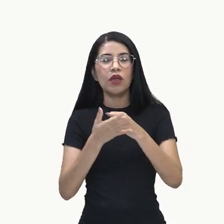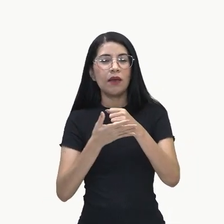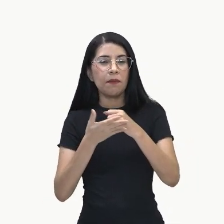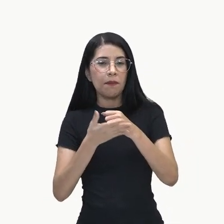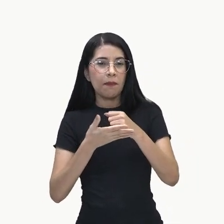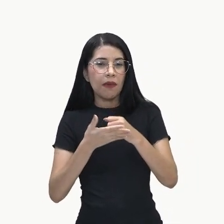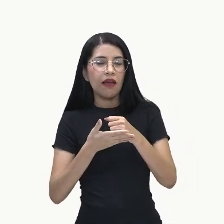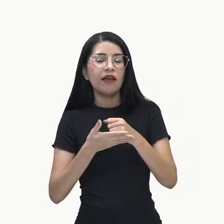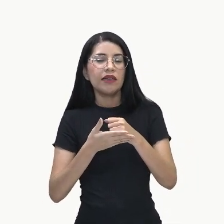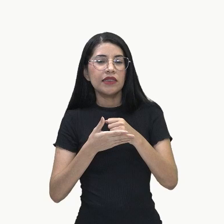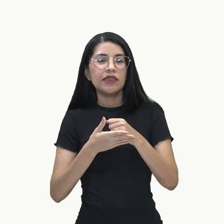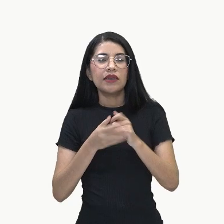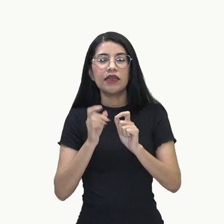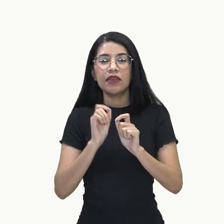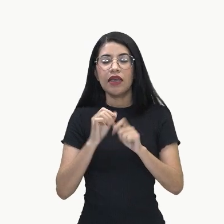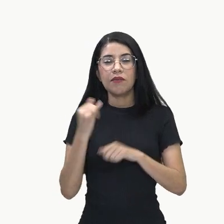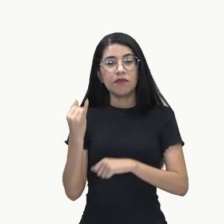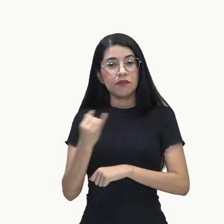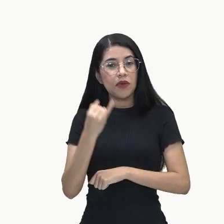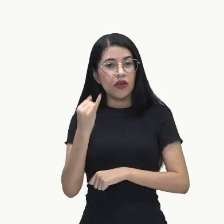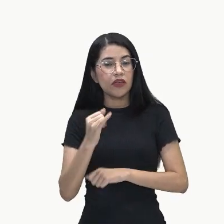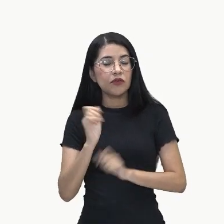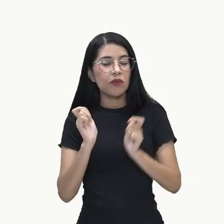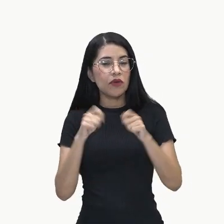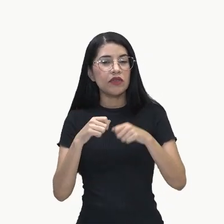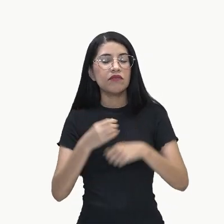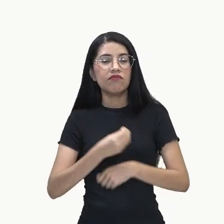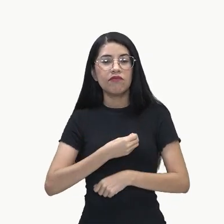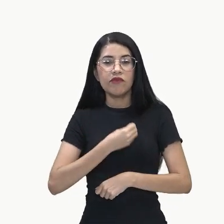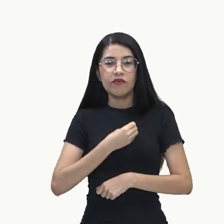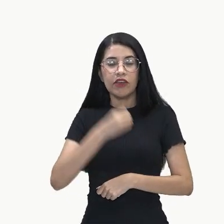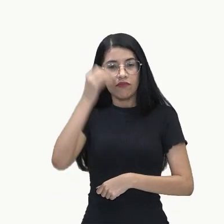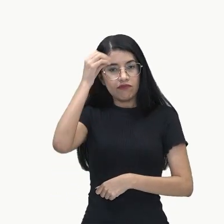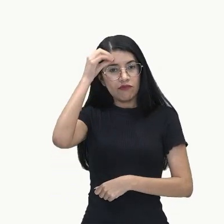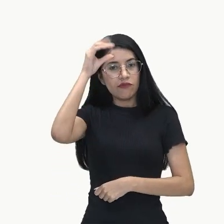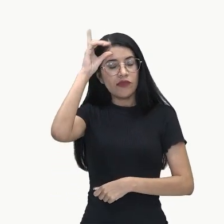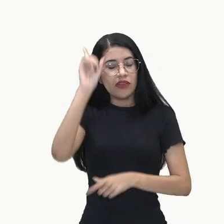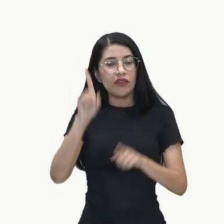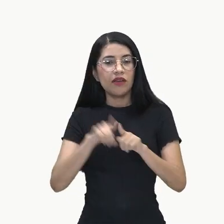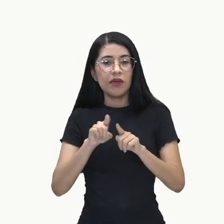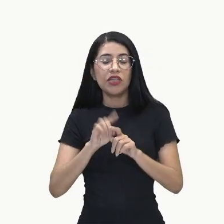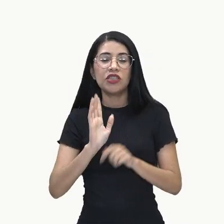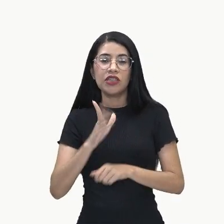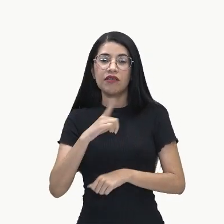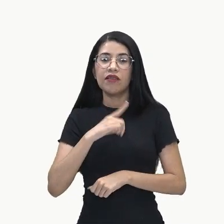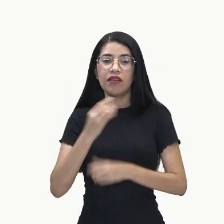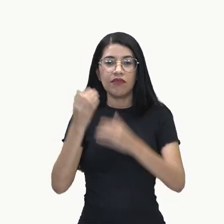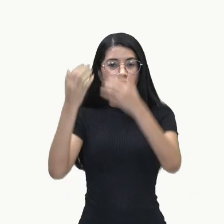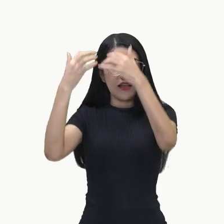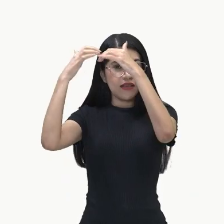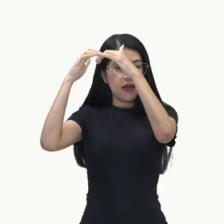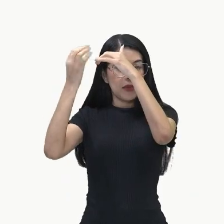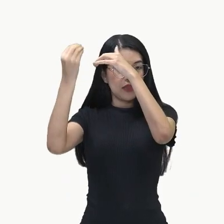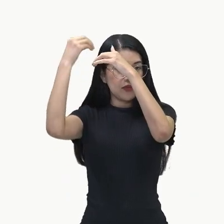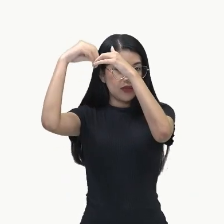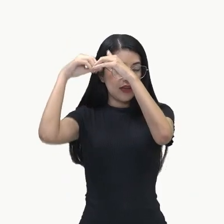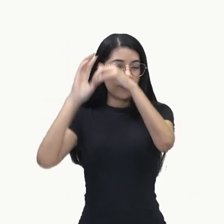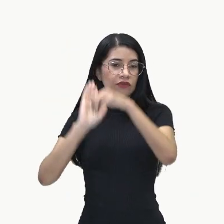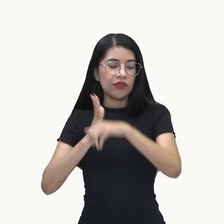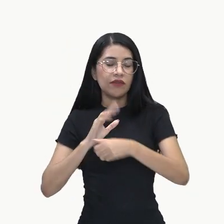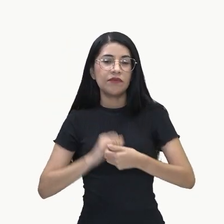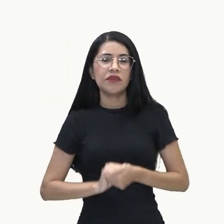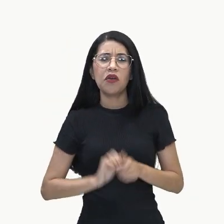todos, fundamentais para a nossa existência, para o nosso conhecimento, já estariam lá. E aí, podemos confiar